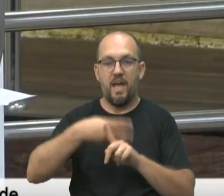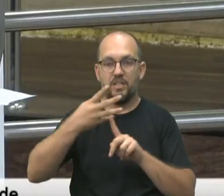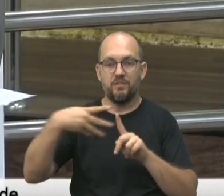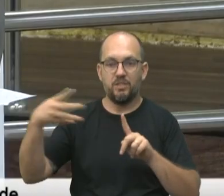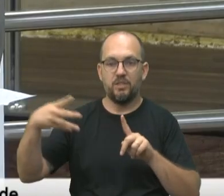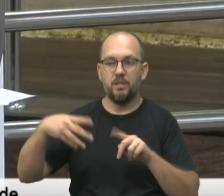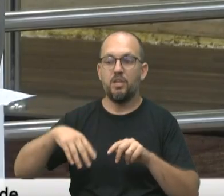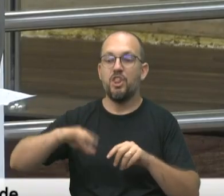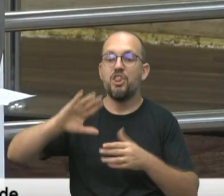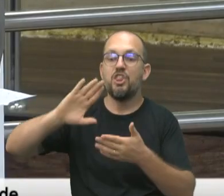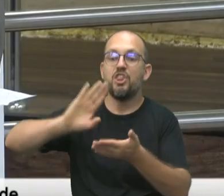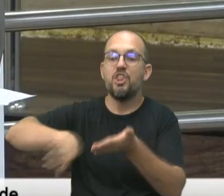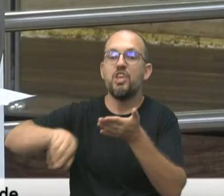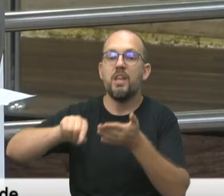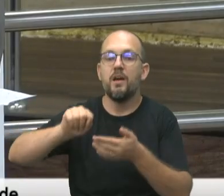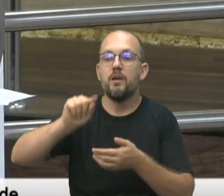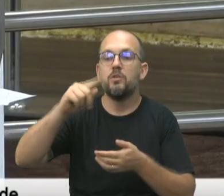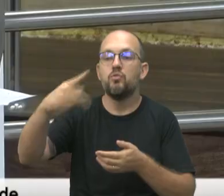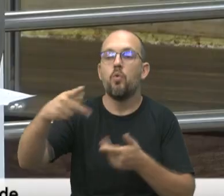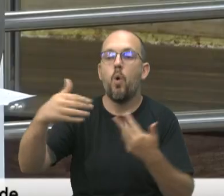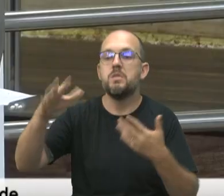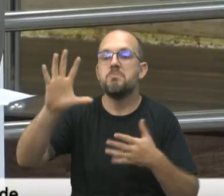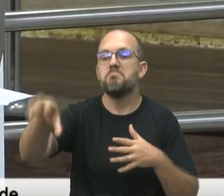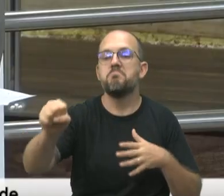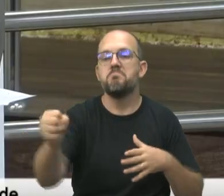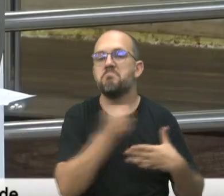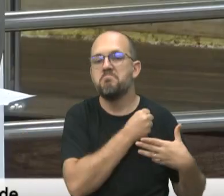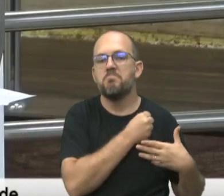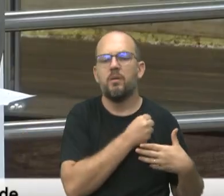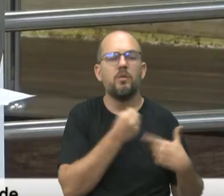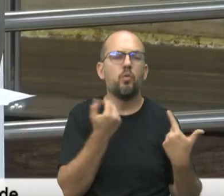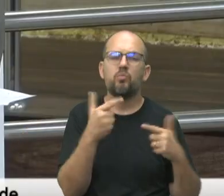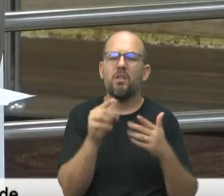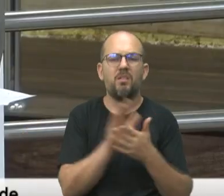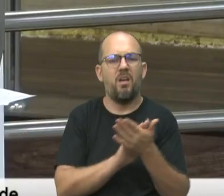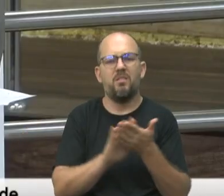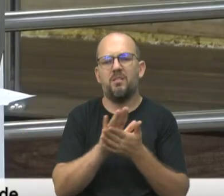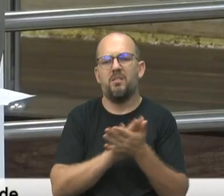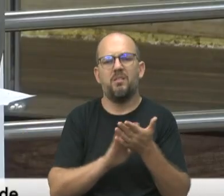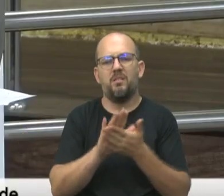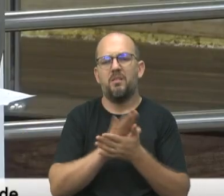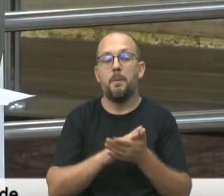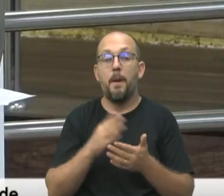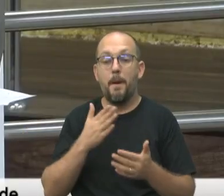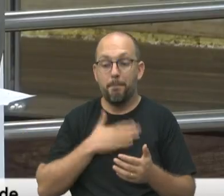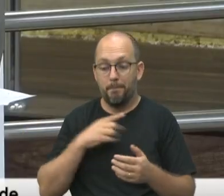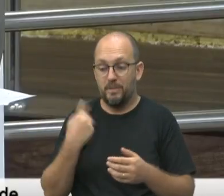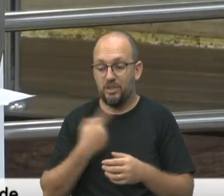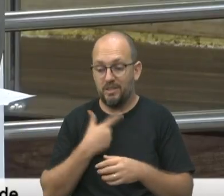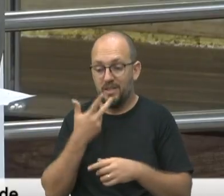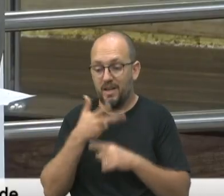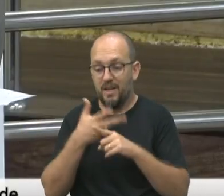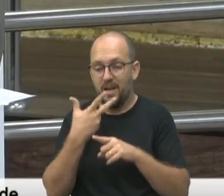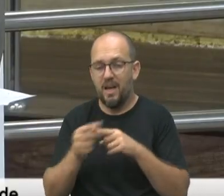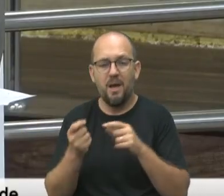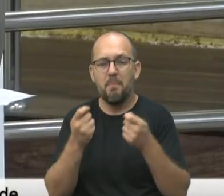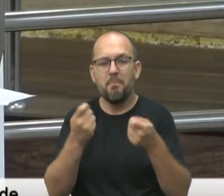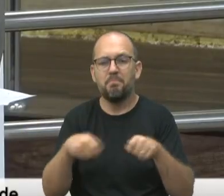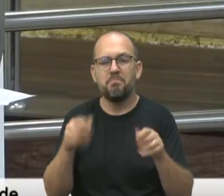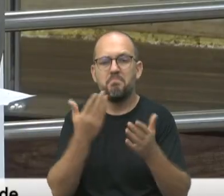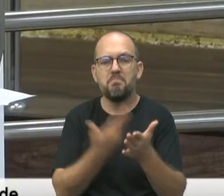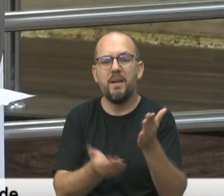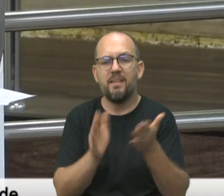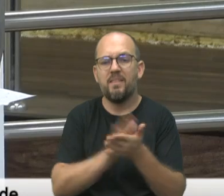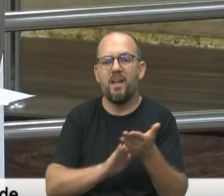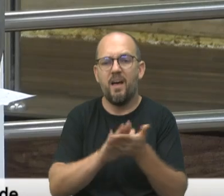ninguém. Não é um jogo de toma lá da cá. Para a gente ganhar, ninguém precisa perder nada. Eu sempre digo uma coisa,